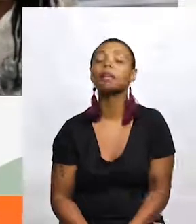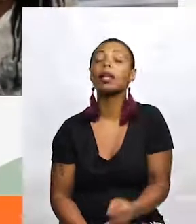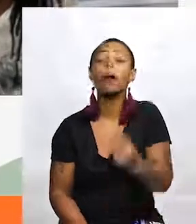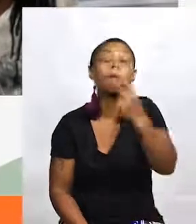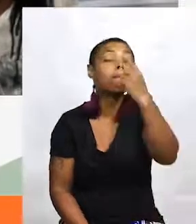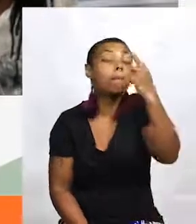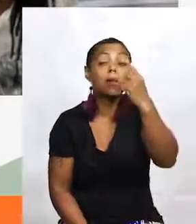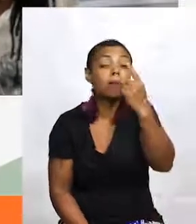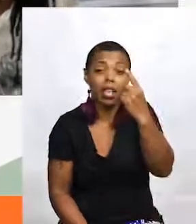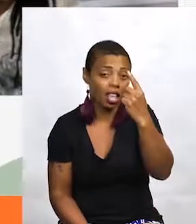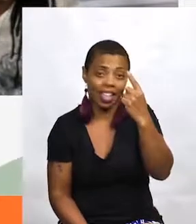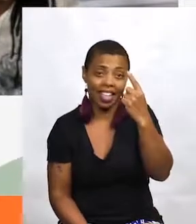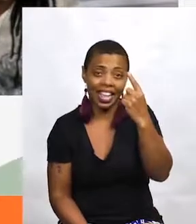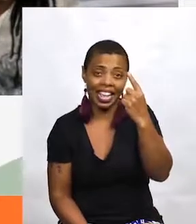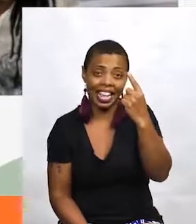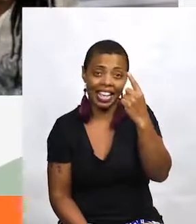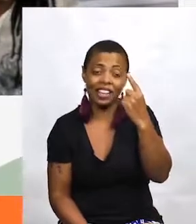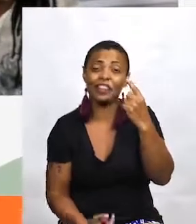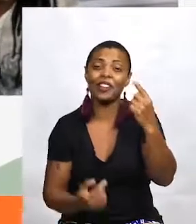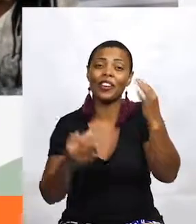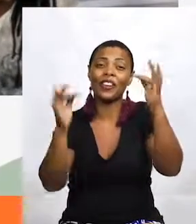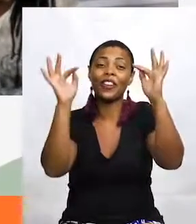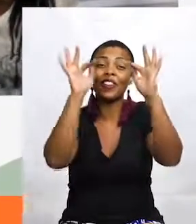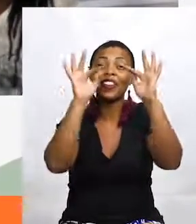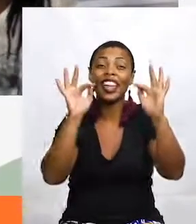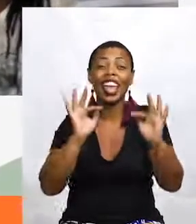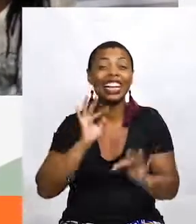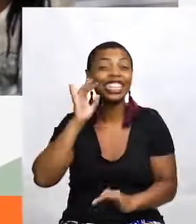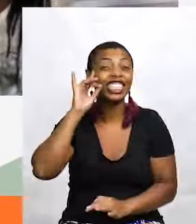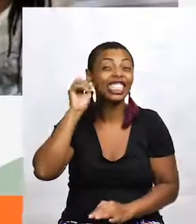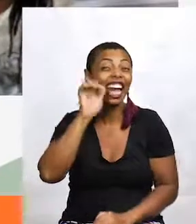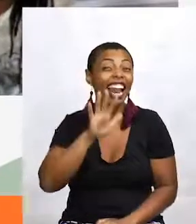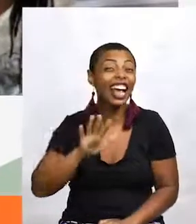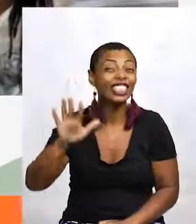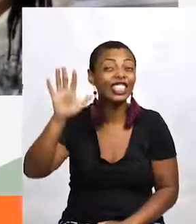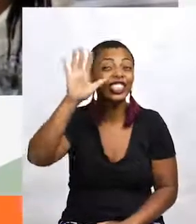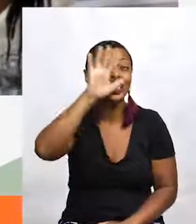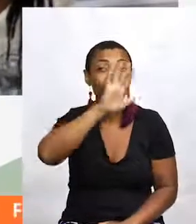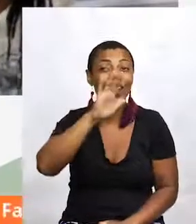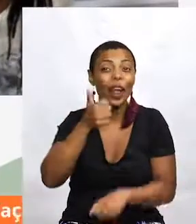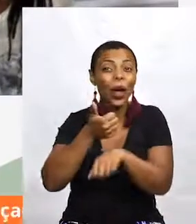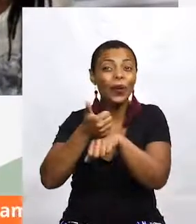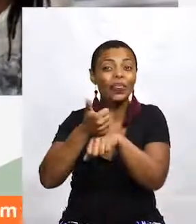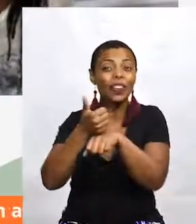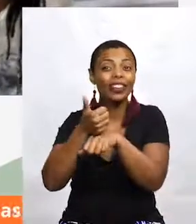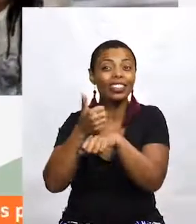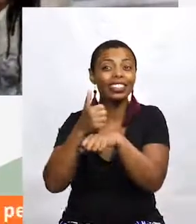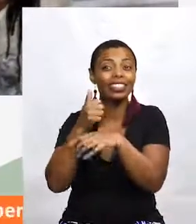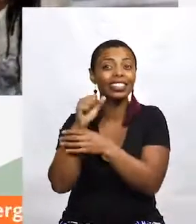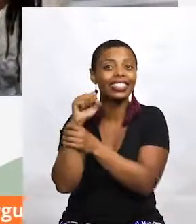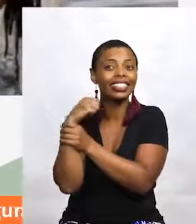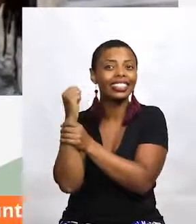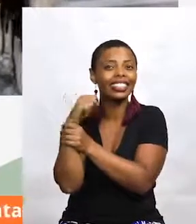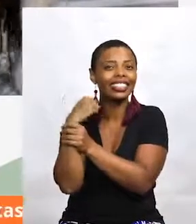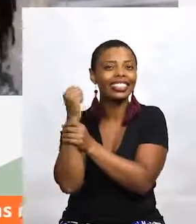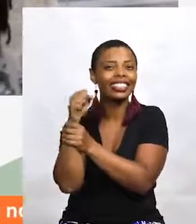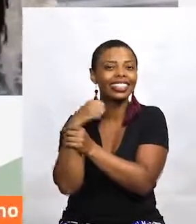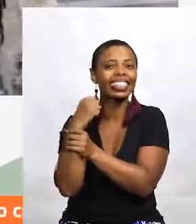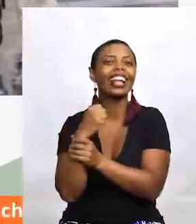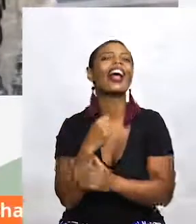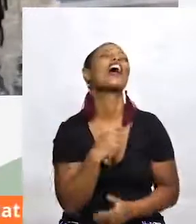Primeiramente, feliz Dia Nacional do Fisioterapeuta, né? Para nós, entendi, eu vi aqui no